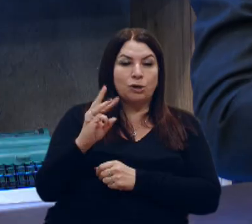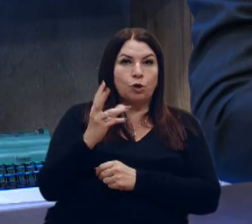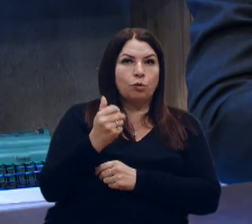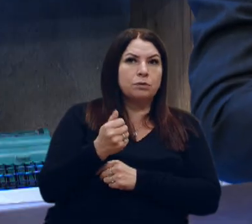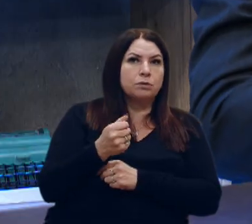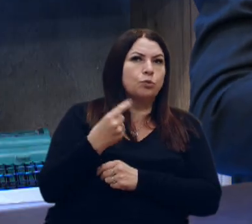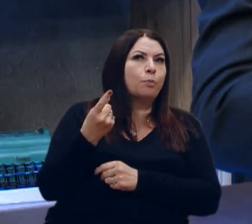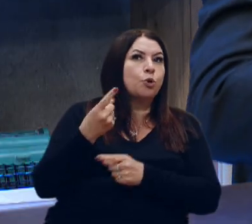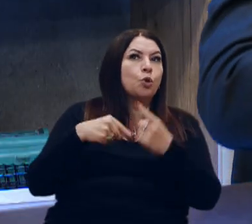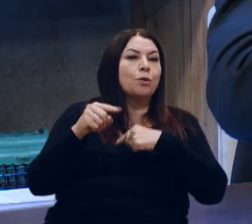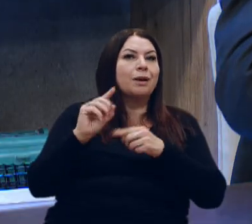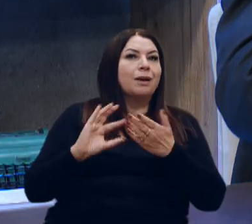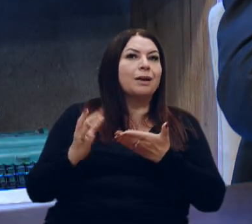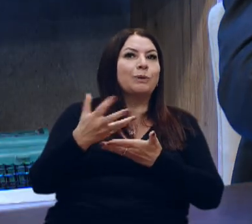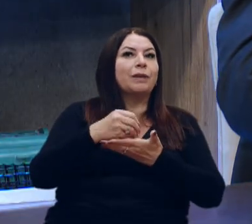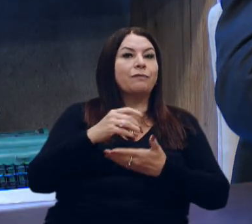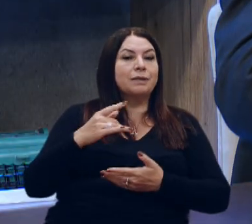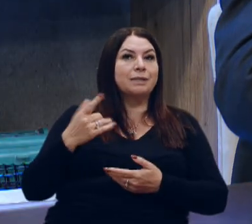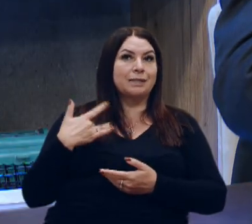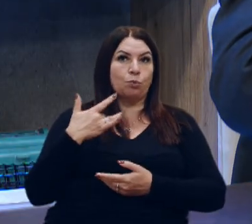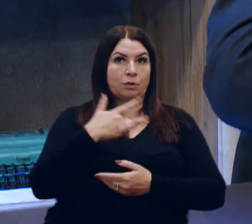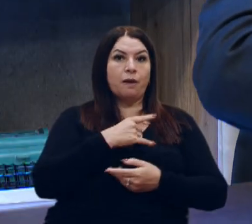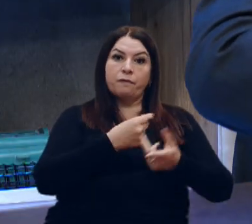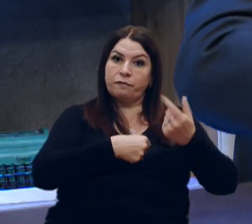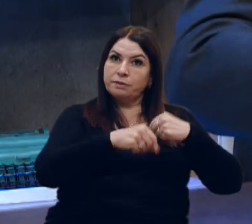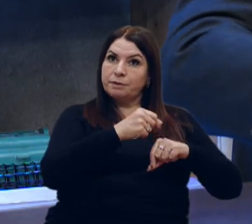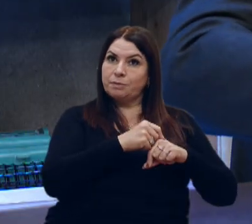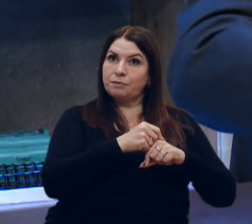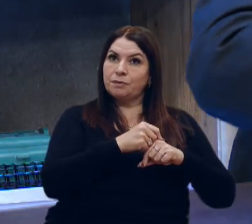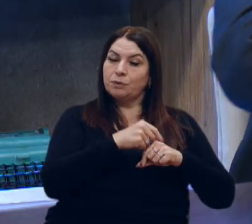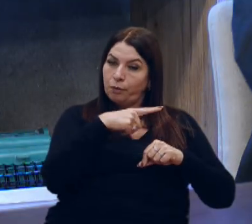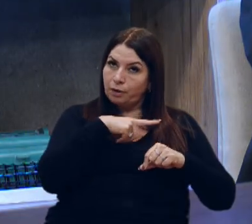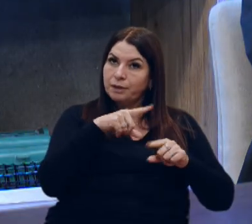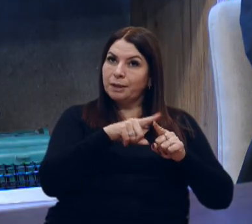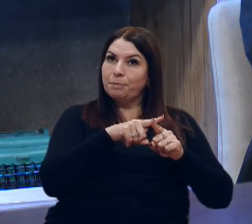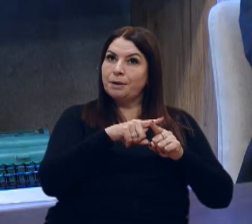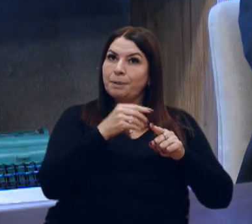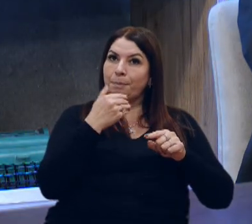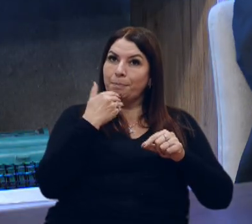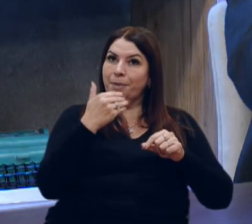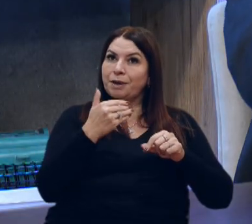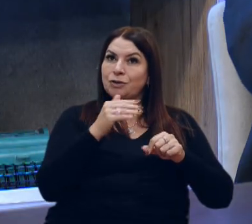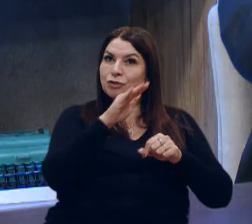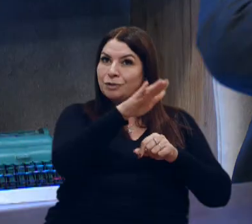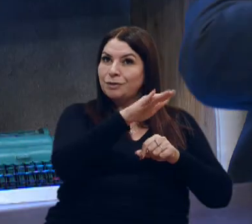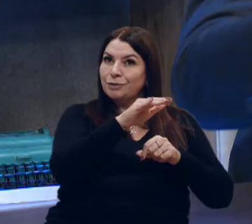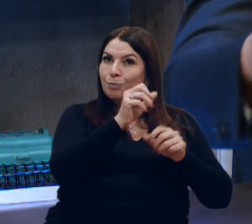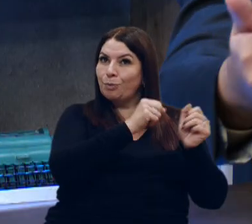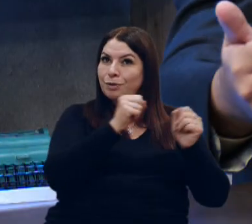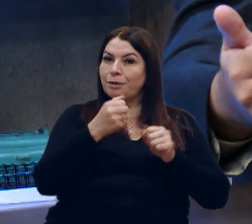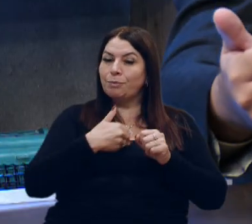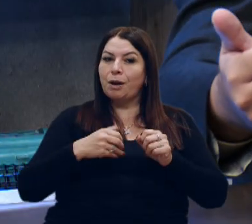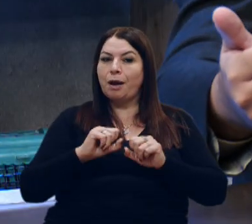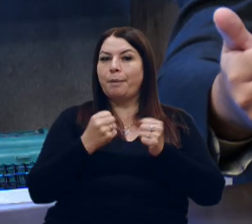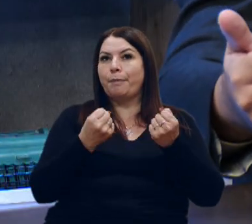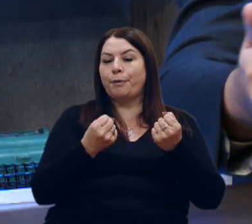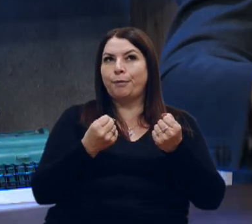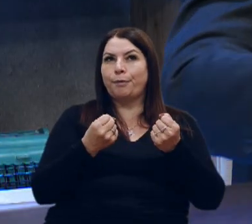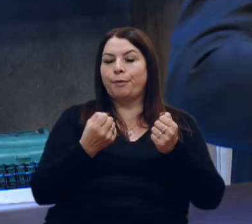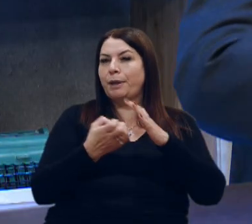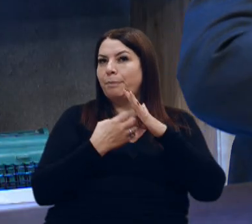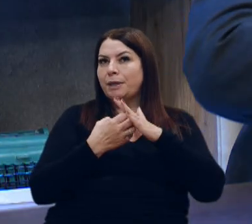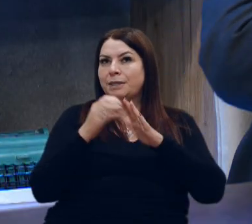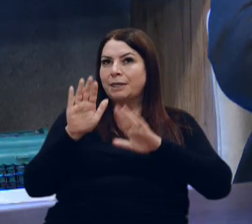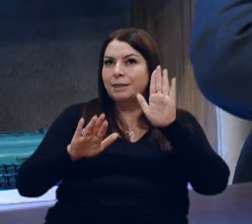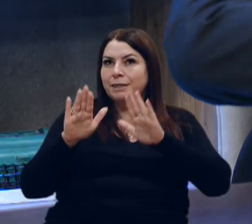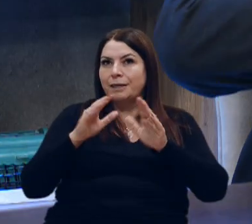Como tornar a Codeca saudável financeiramente, na medida em que ela também socorre muito o poder público? Quebrou a empresa